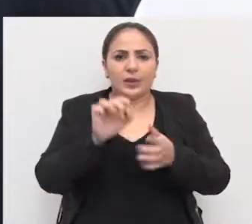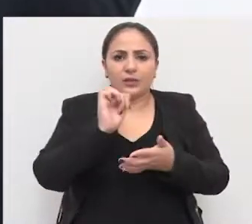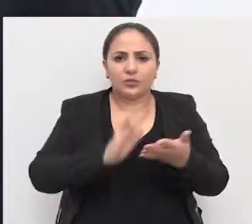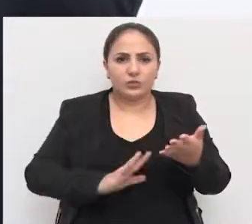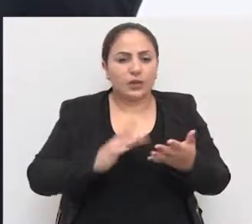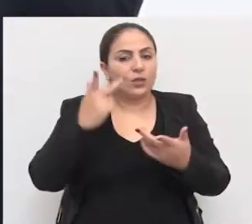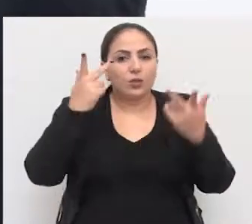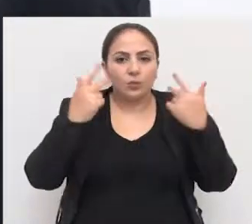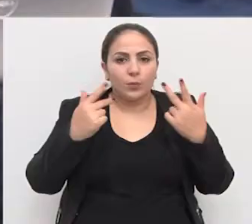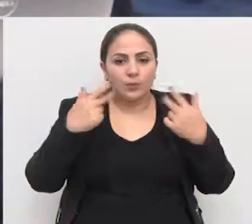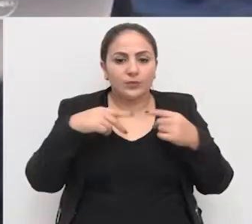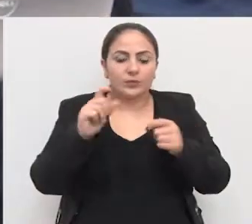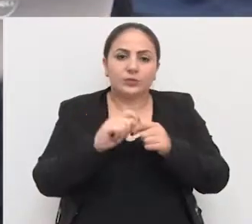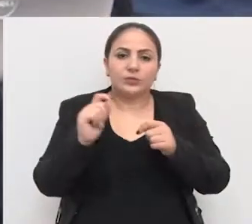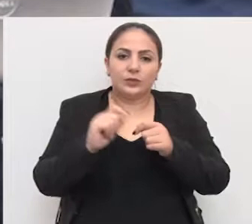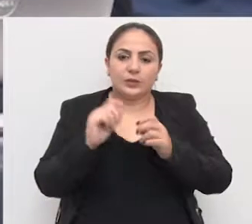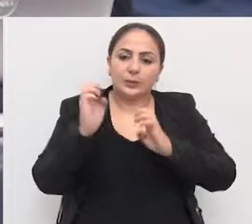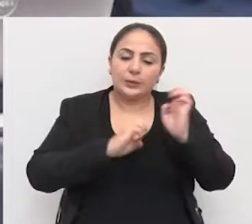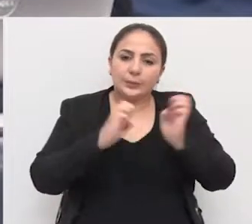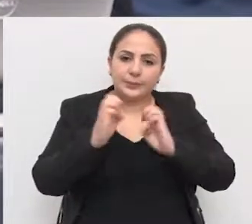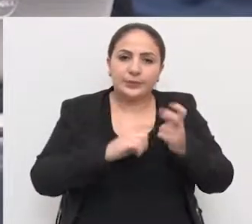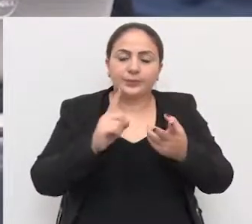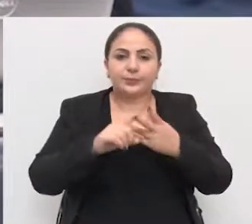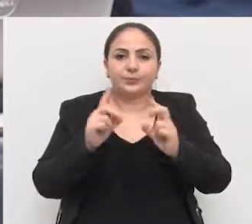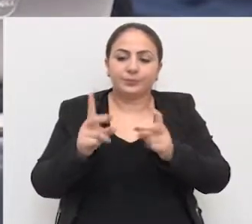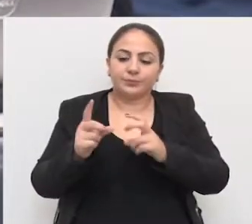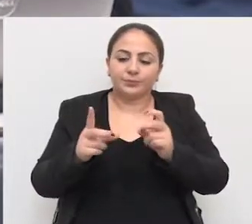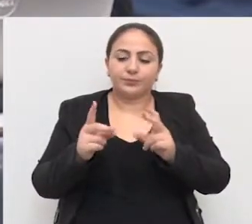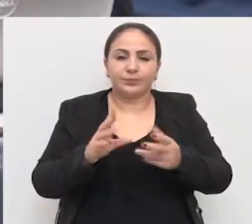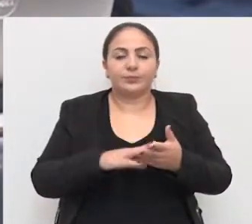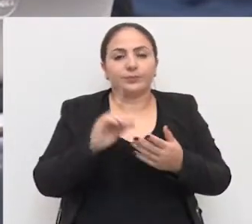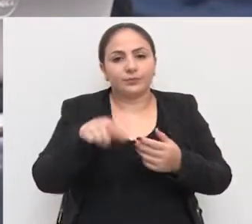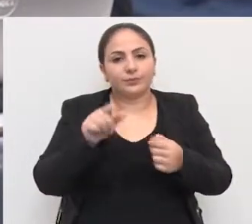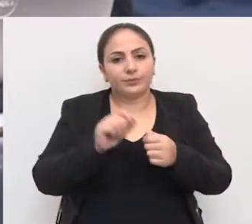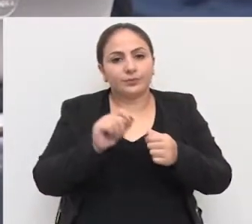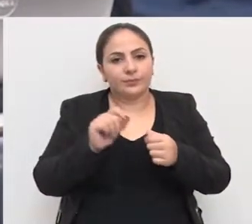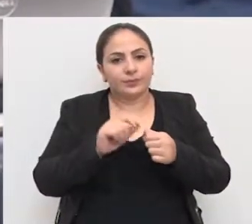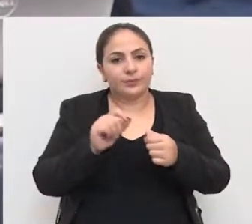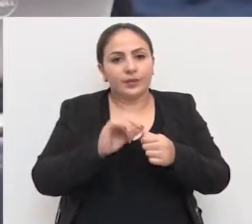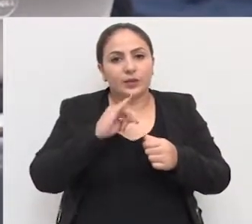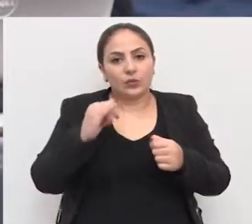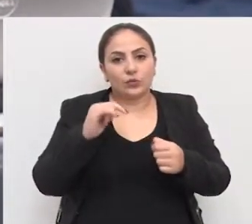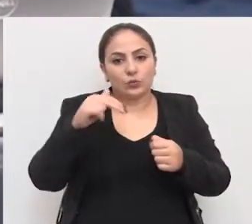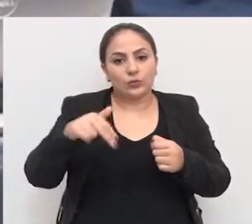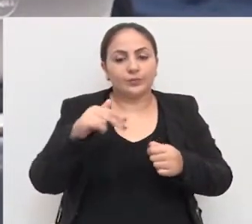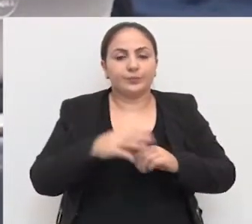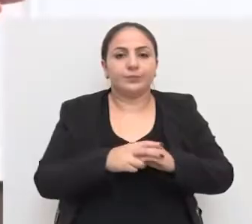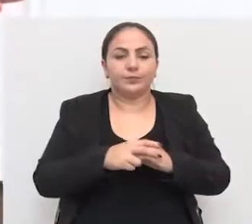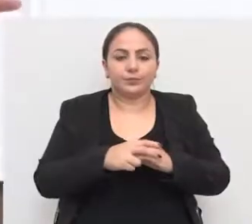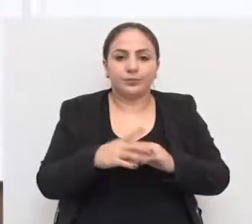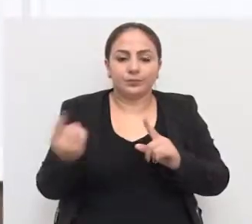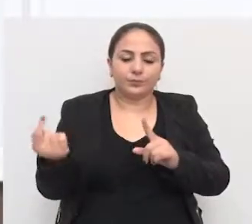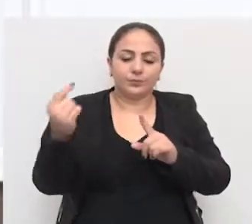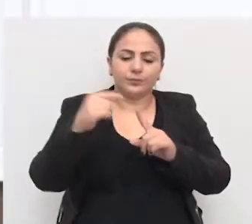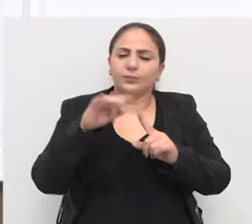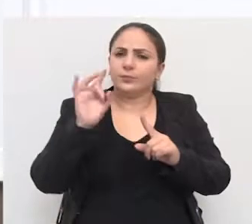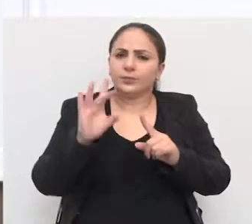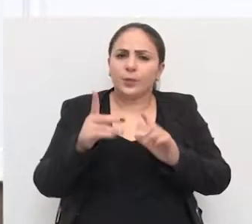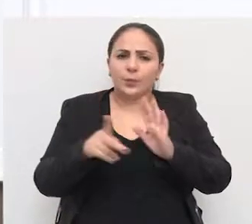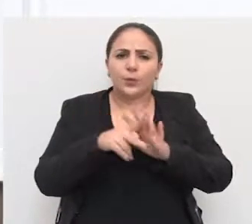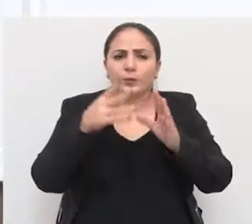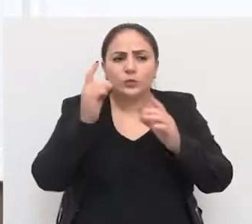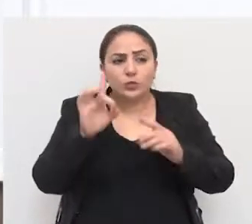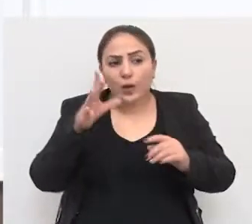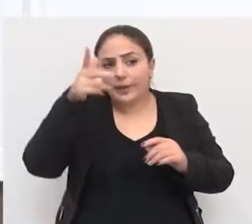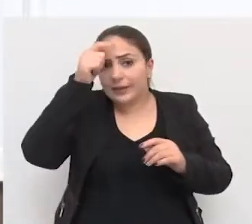e atividades geralmente promovidas por empresários e comerciantes são realizadas em junho. A intenção